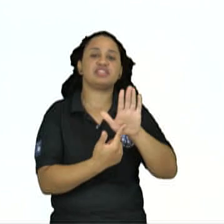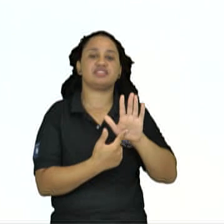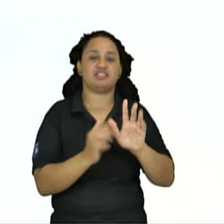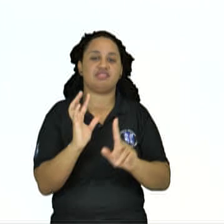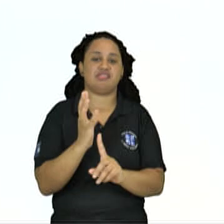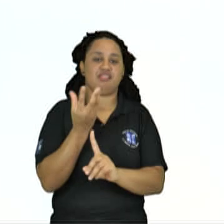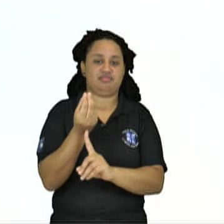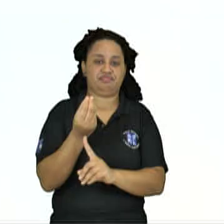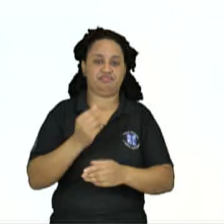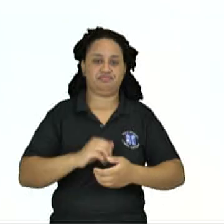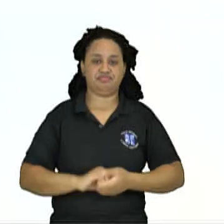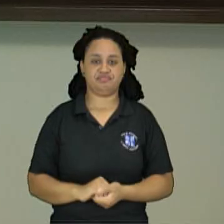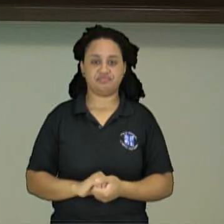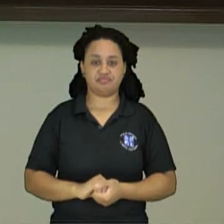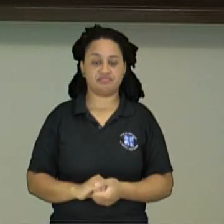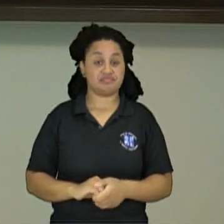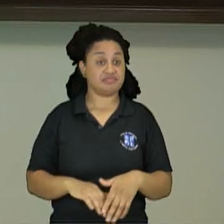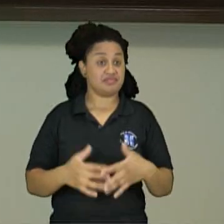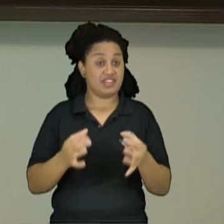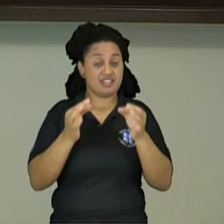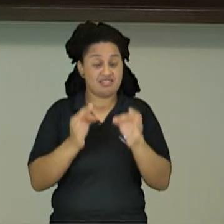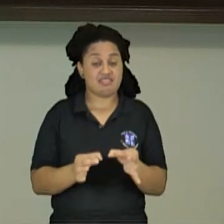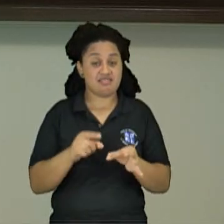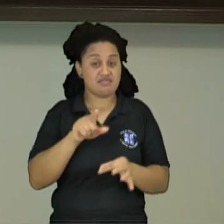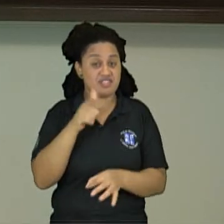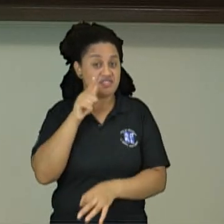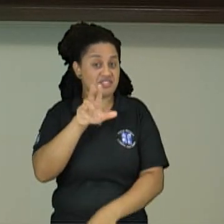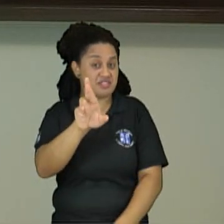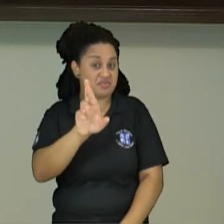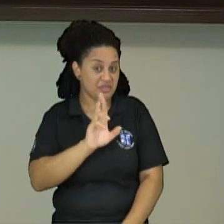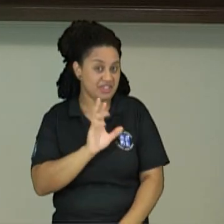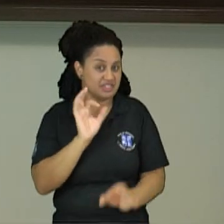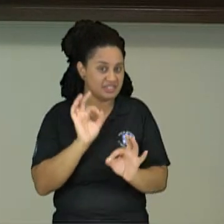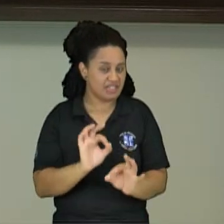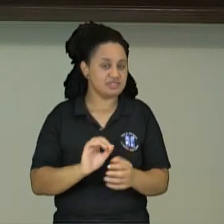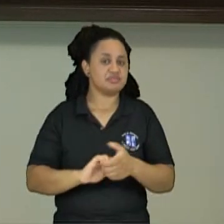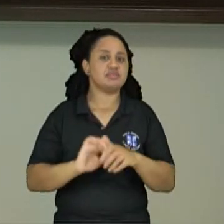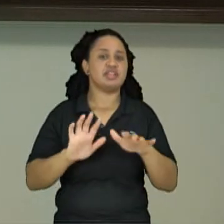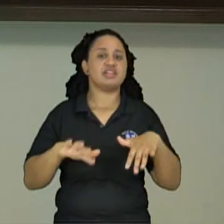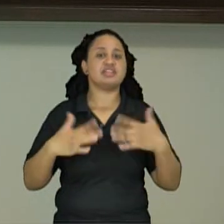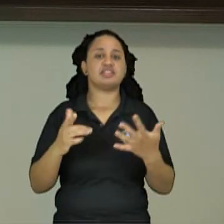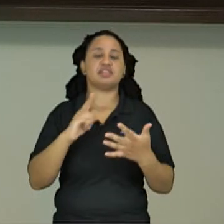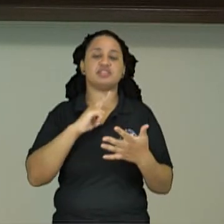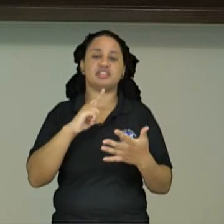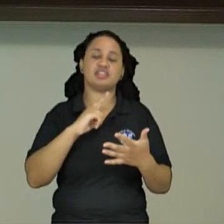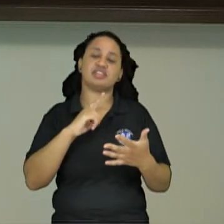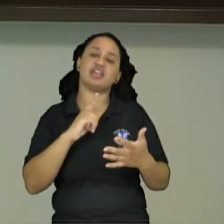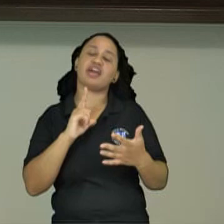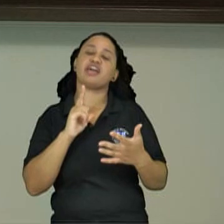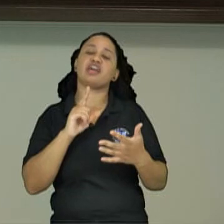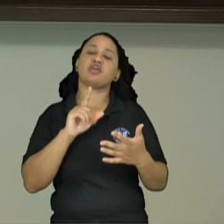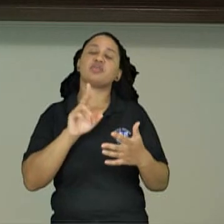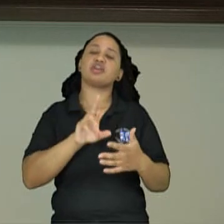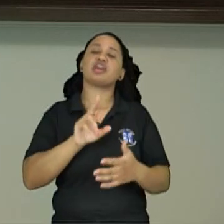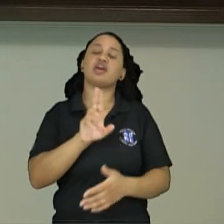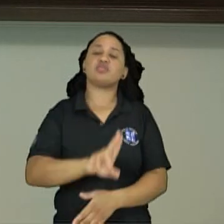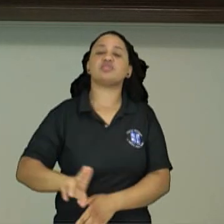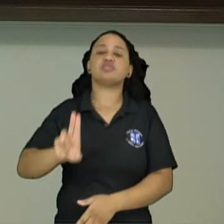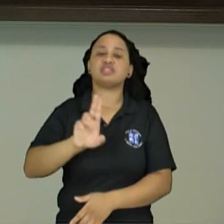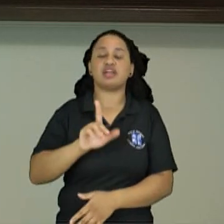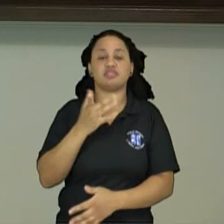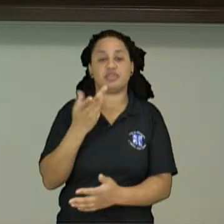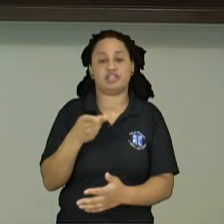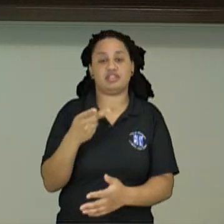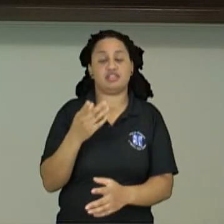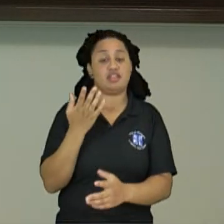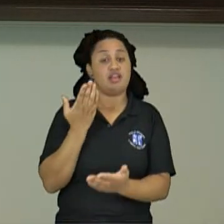artística. Com certeza você acertou, né? Então, nós temos ali as referências utilizadas para esta